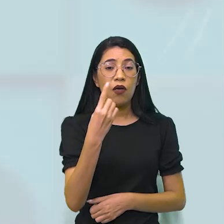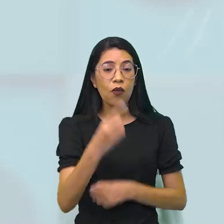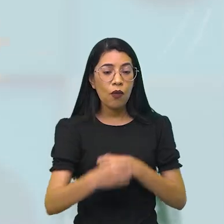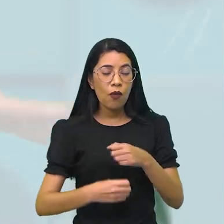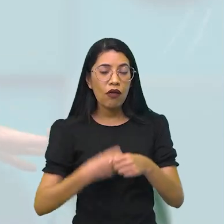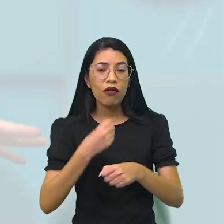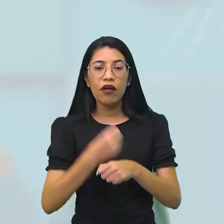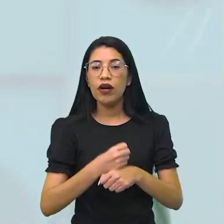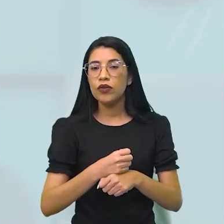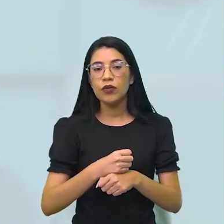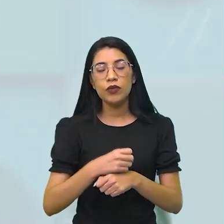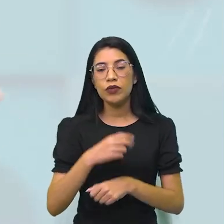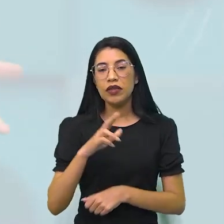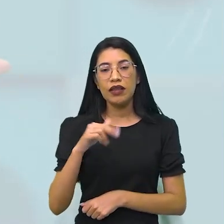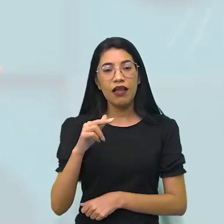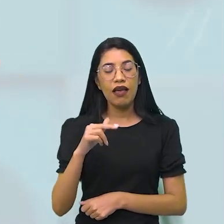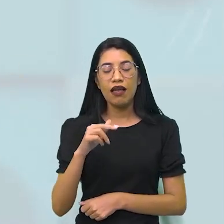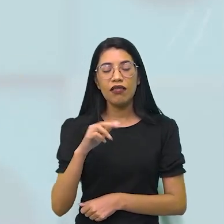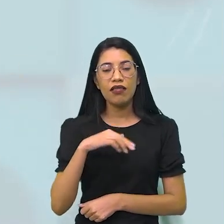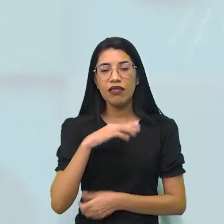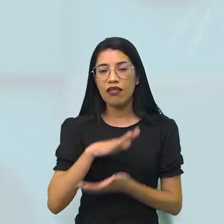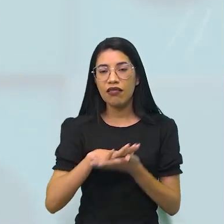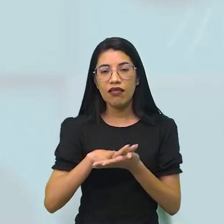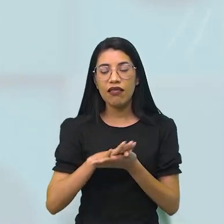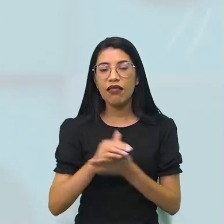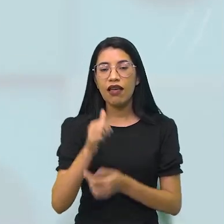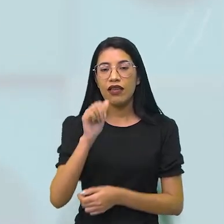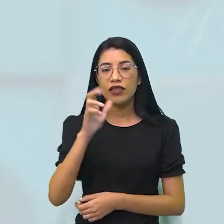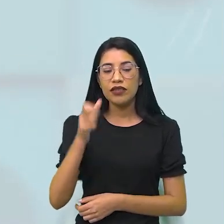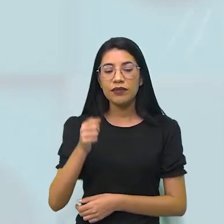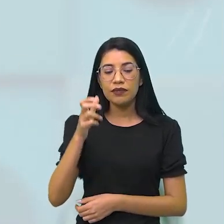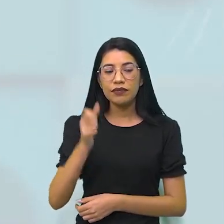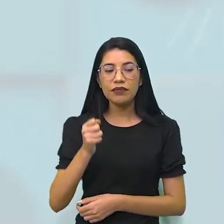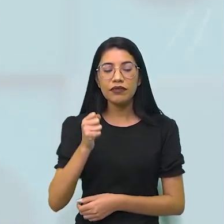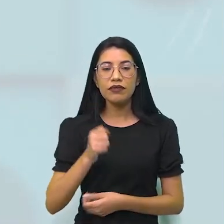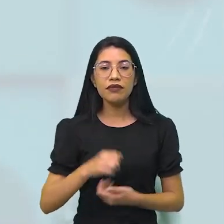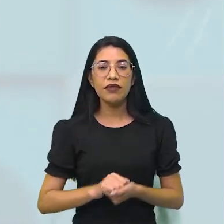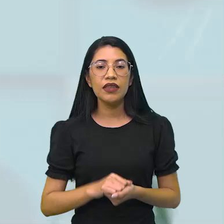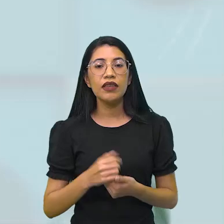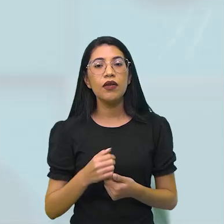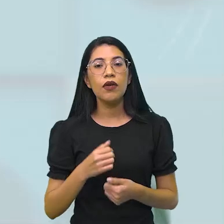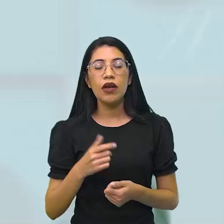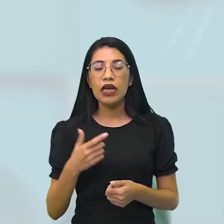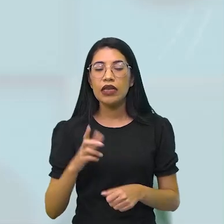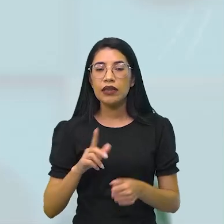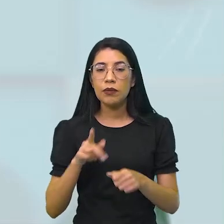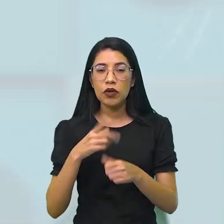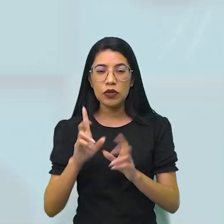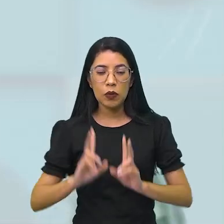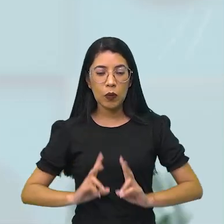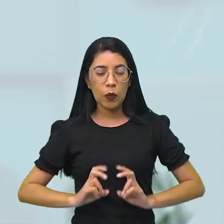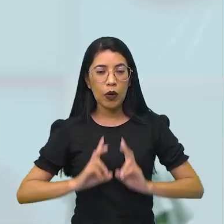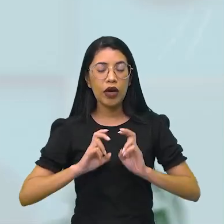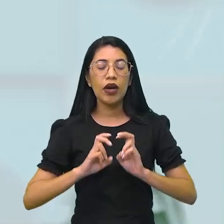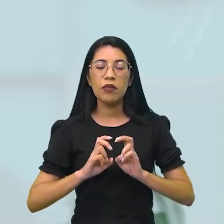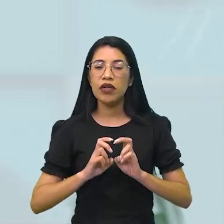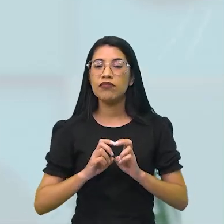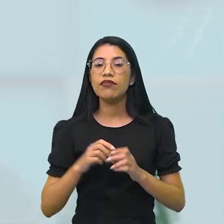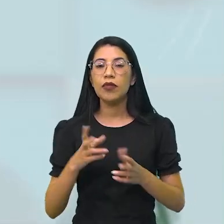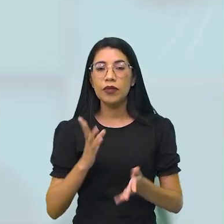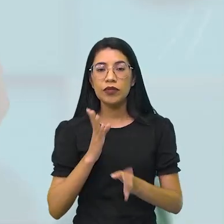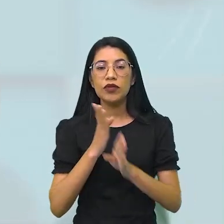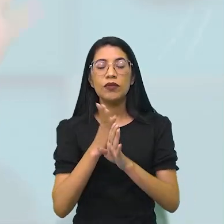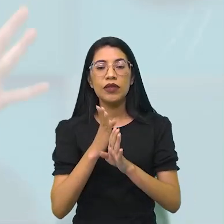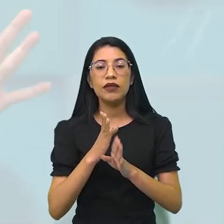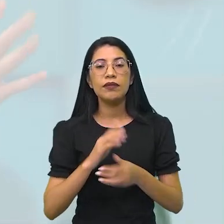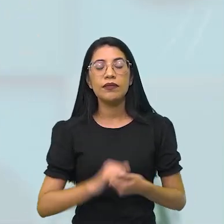leite, nada de leite, porque tudo me fazia mal. Aí eu fui fazer o exame, intolerante à lactose. Hoje em dia eu já consigo tomar, mas assim, pouco, né? Não